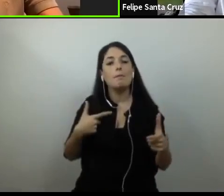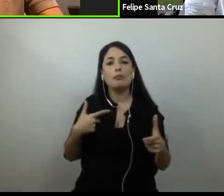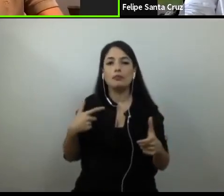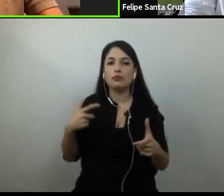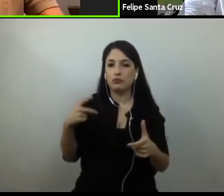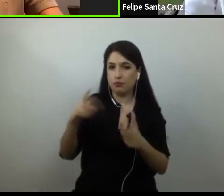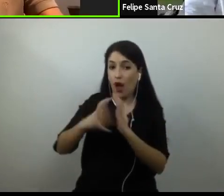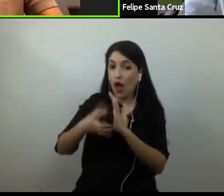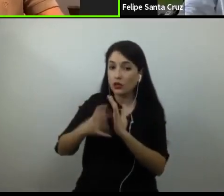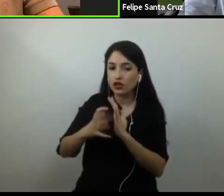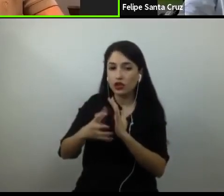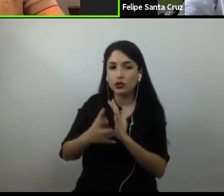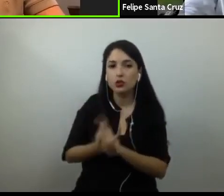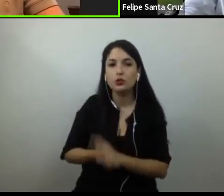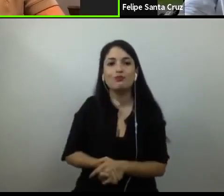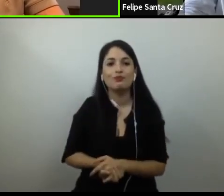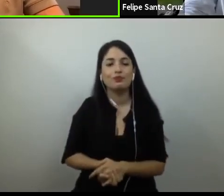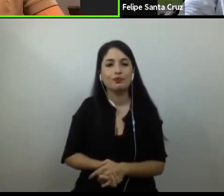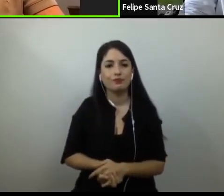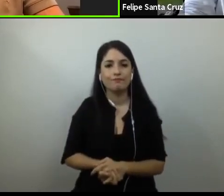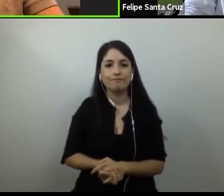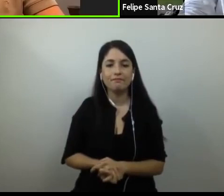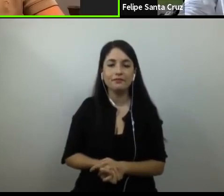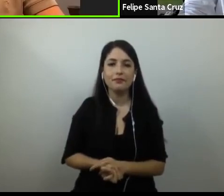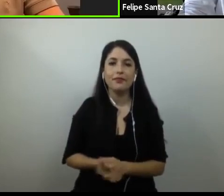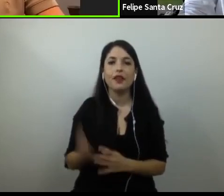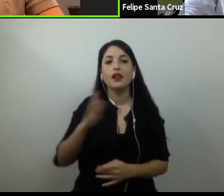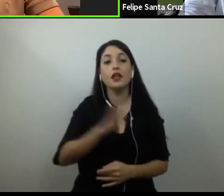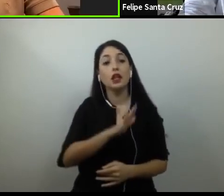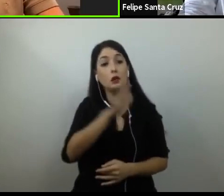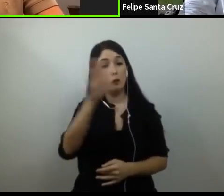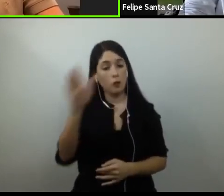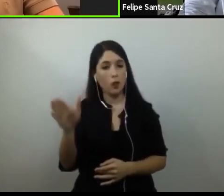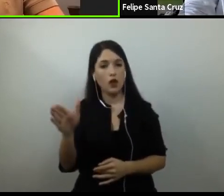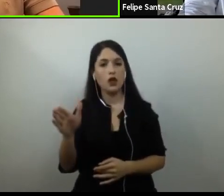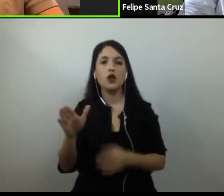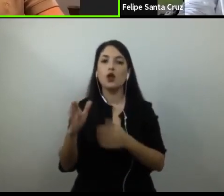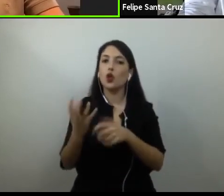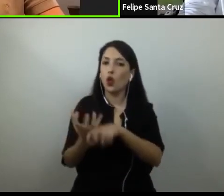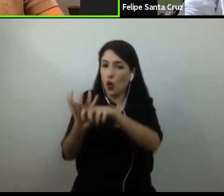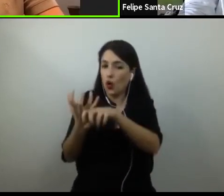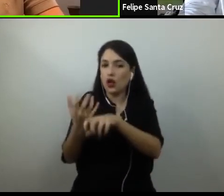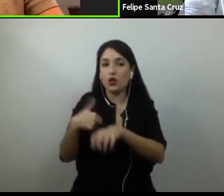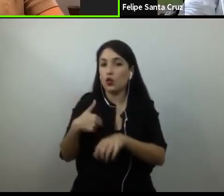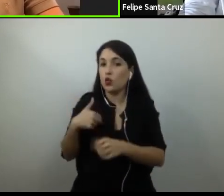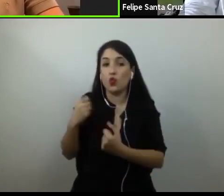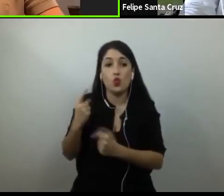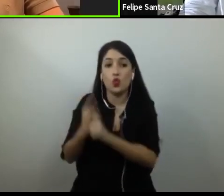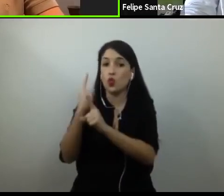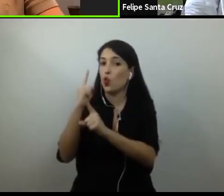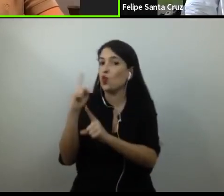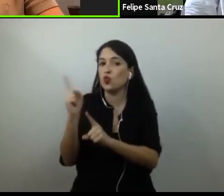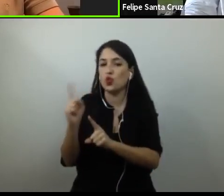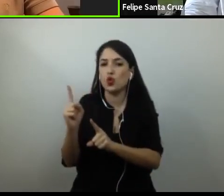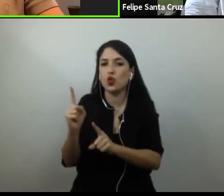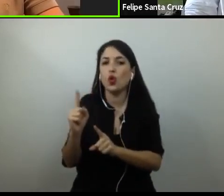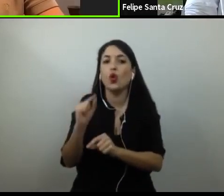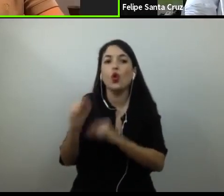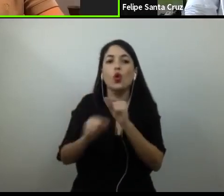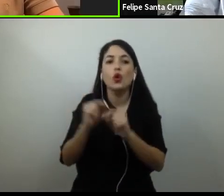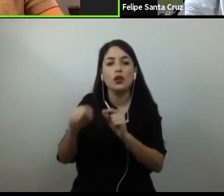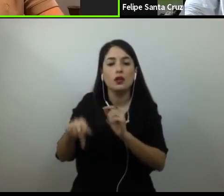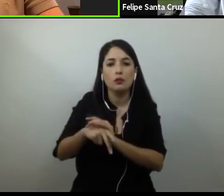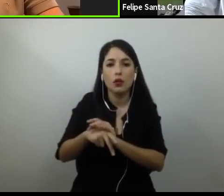Nacional e não encontrei representantes dos trabalhadores, dos sem terra, dos sem